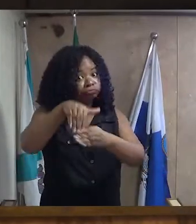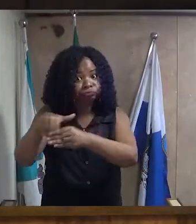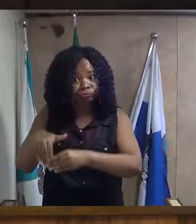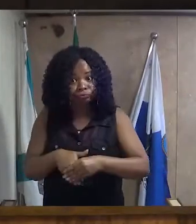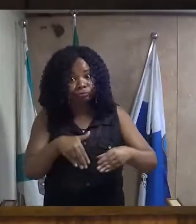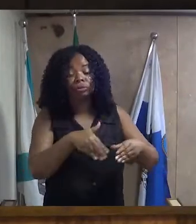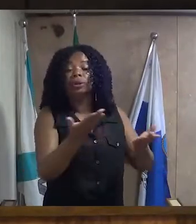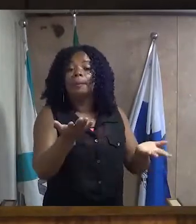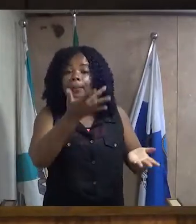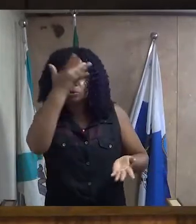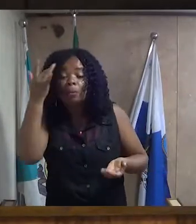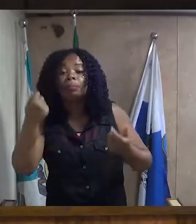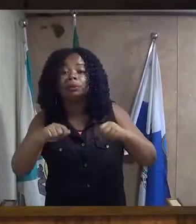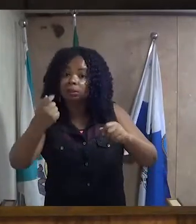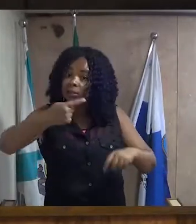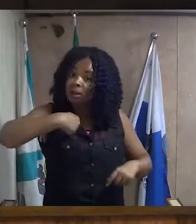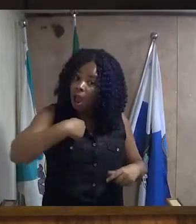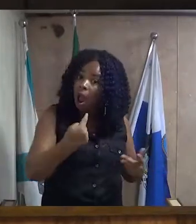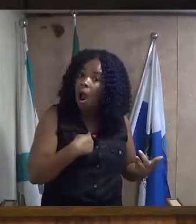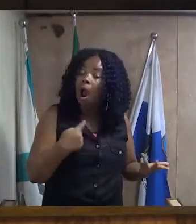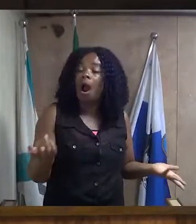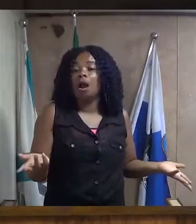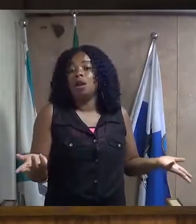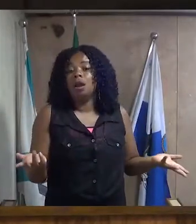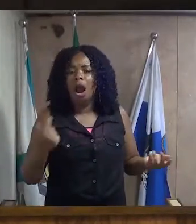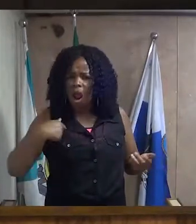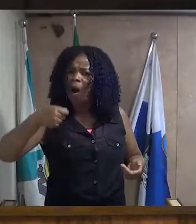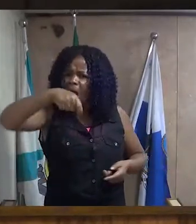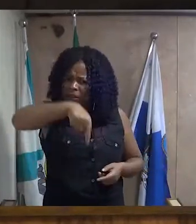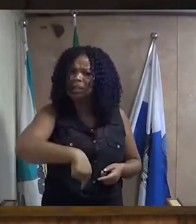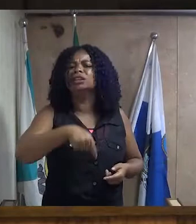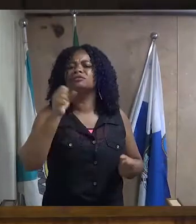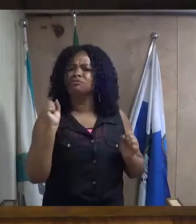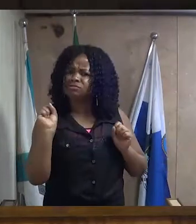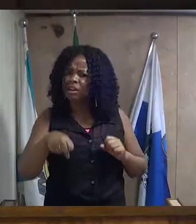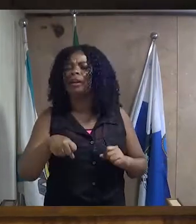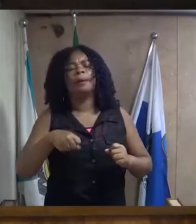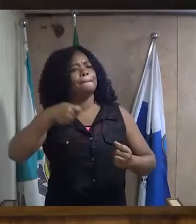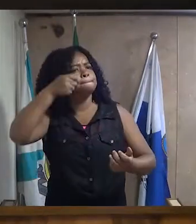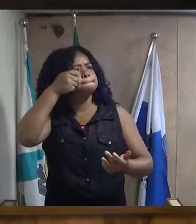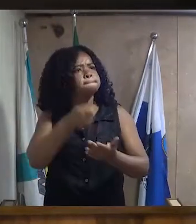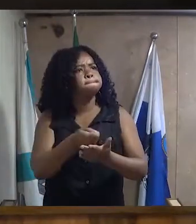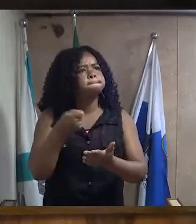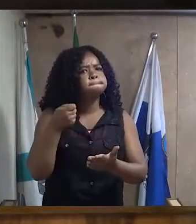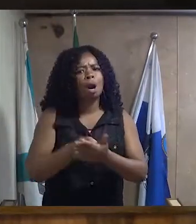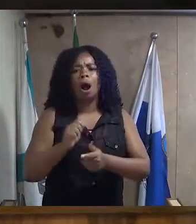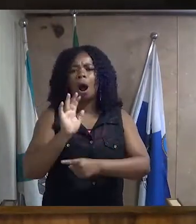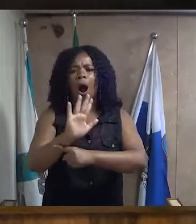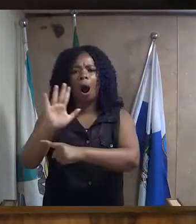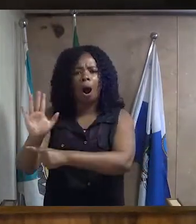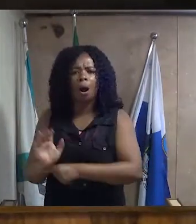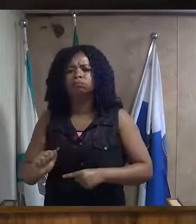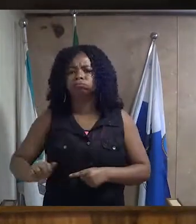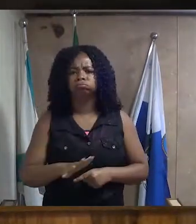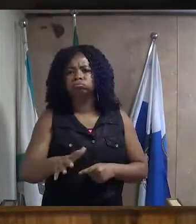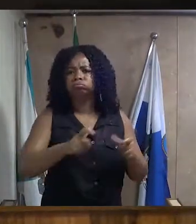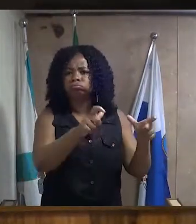lá que precisam de mim, eu vou estar aqui para brigar e pedir a favor dessas comunidades.